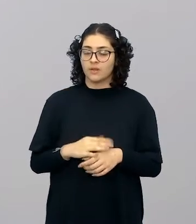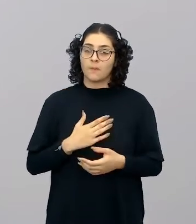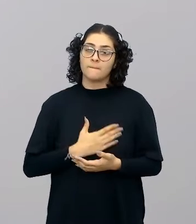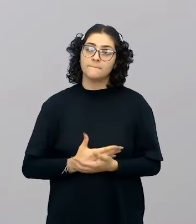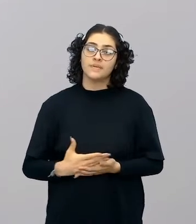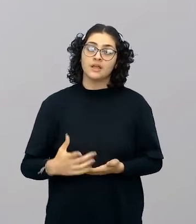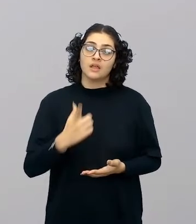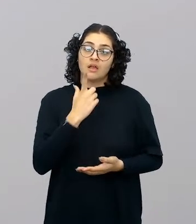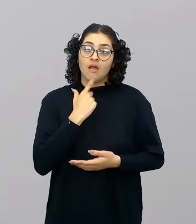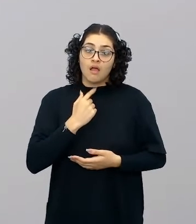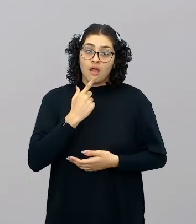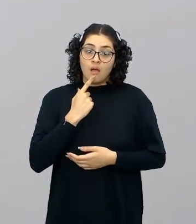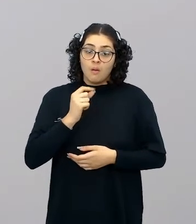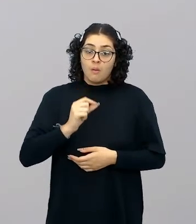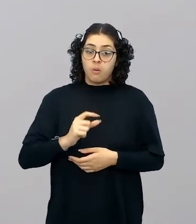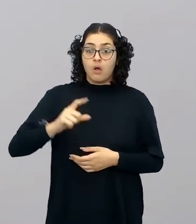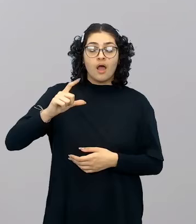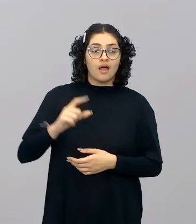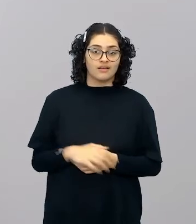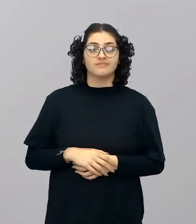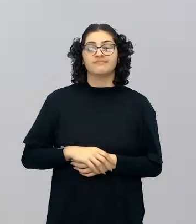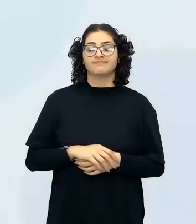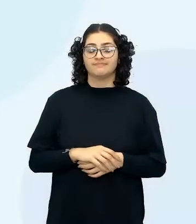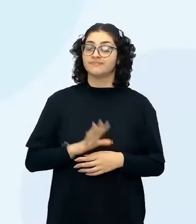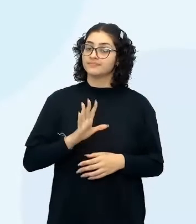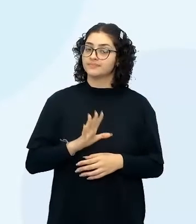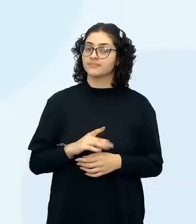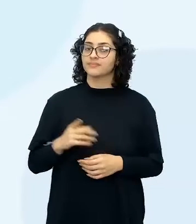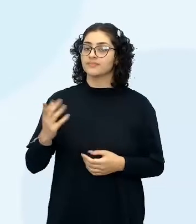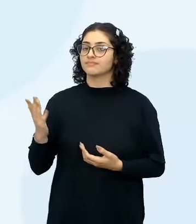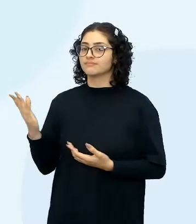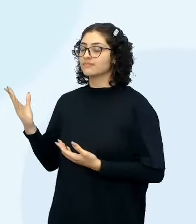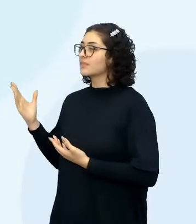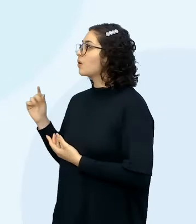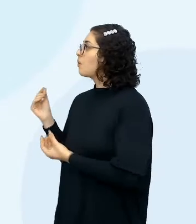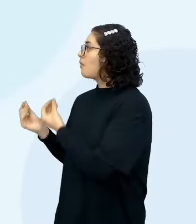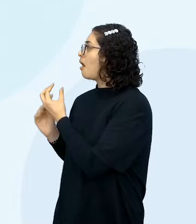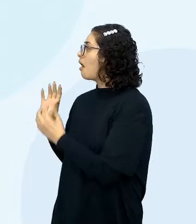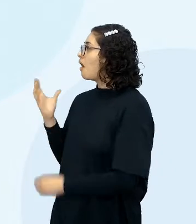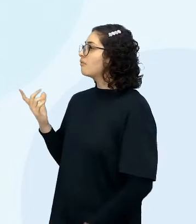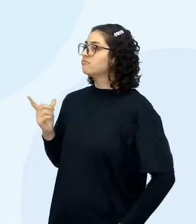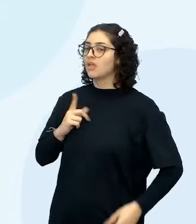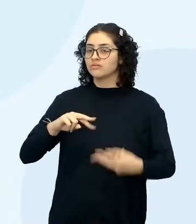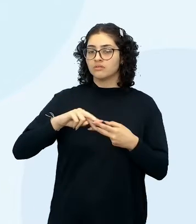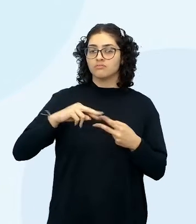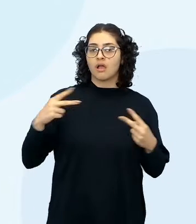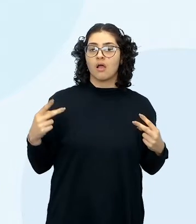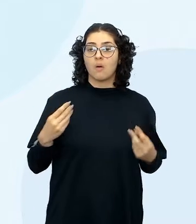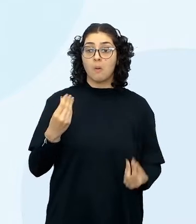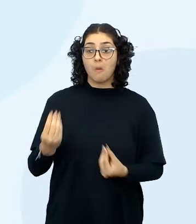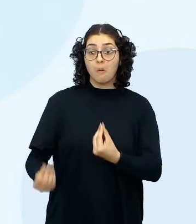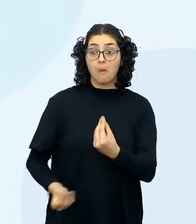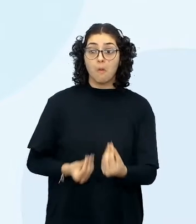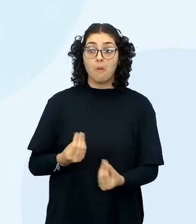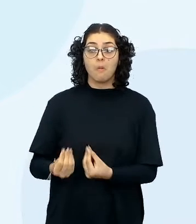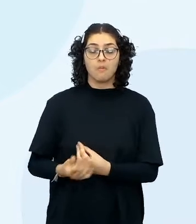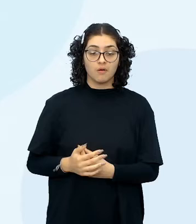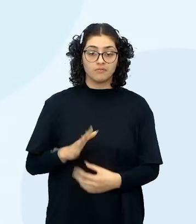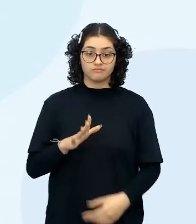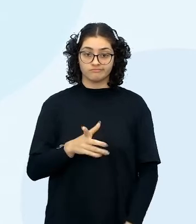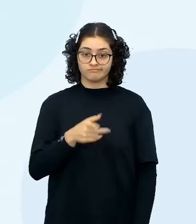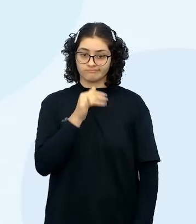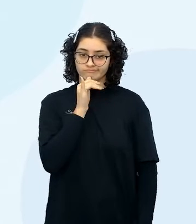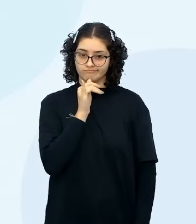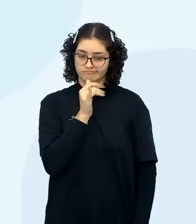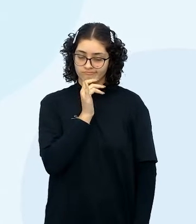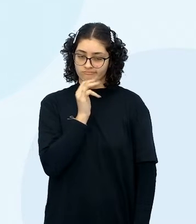sangrando mais do que o normal. A partir daí, como que acontece? Quais são os aspectos genéticos? Então, olha só, assim como lá